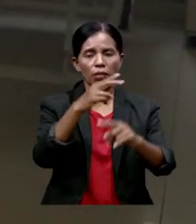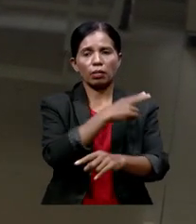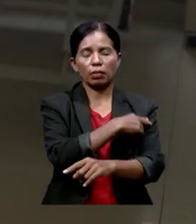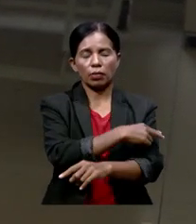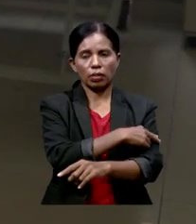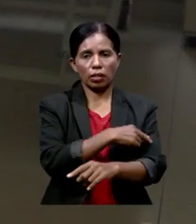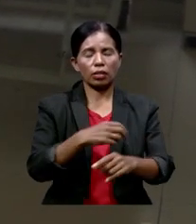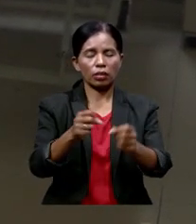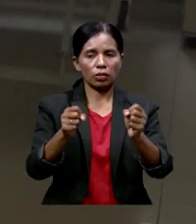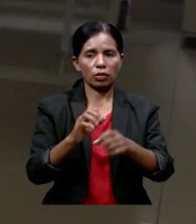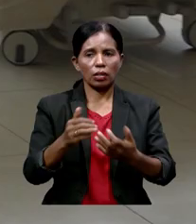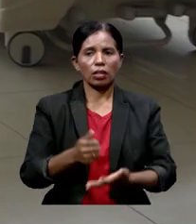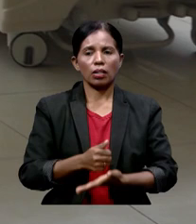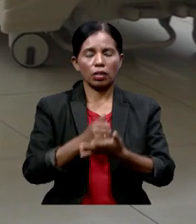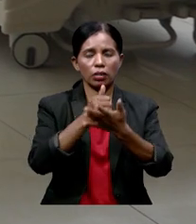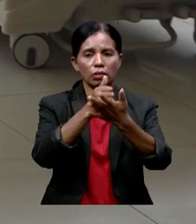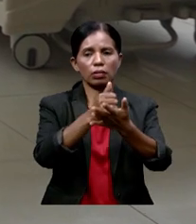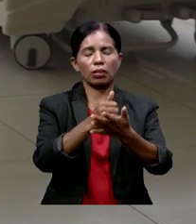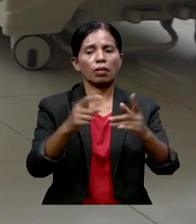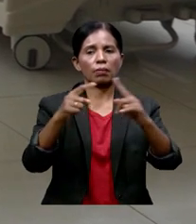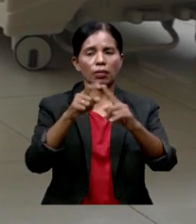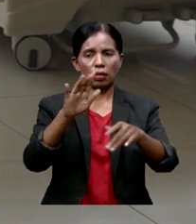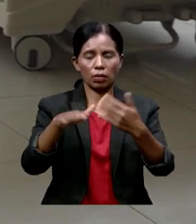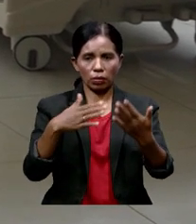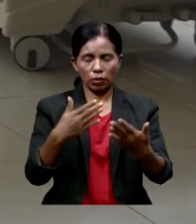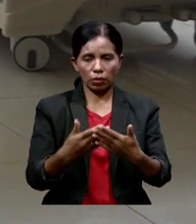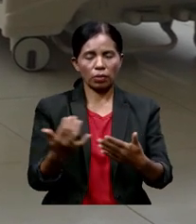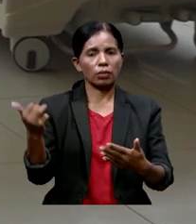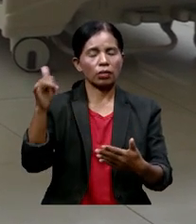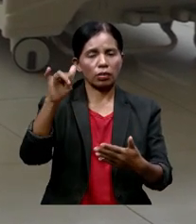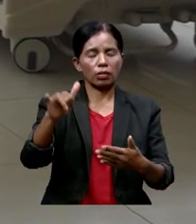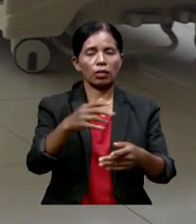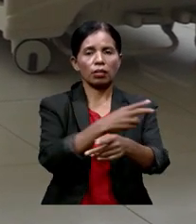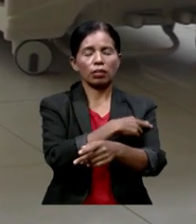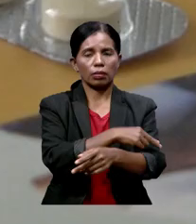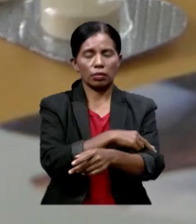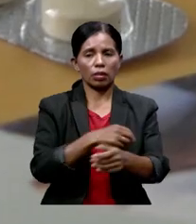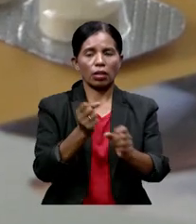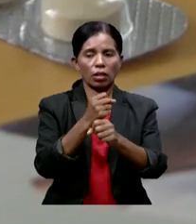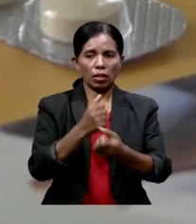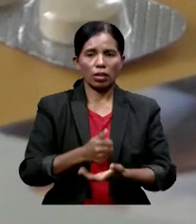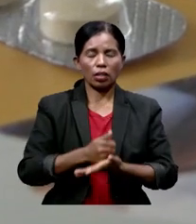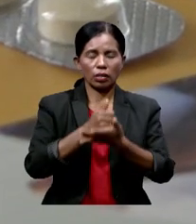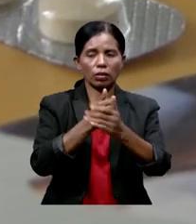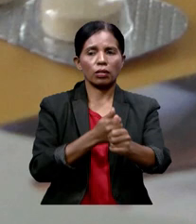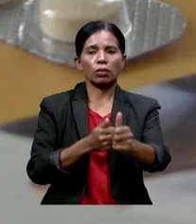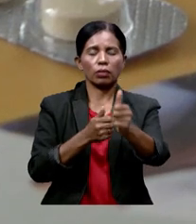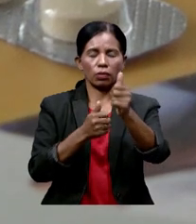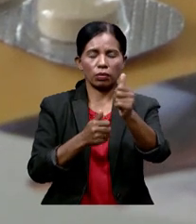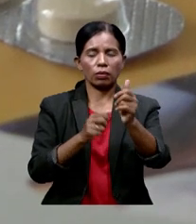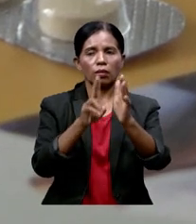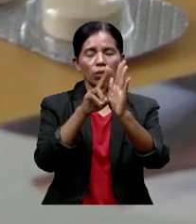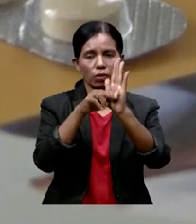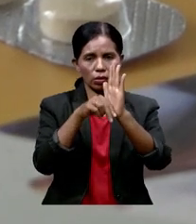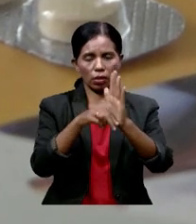saúde, onde foi atendimento regular ba comunidade Sira, no posto tratamento halo atendimento baseia ba horário